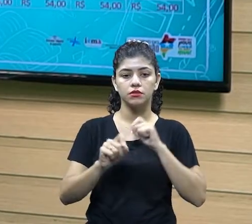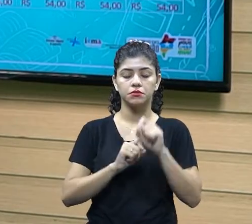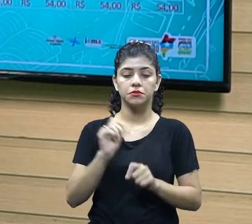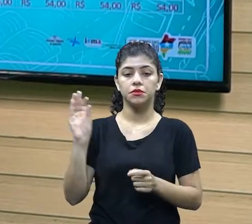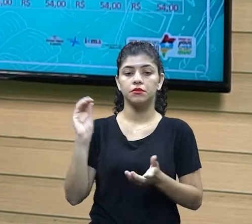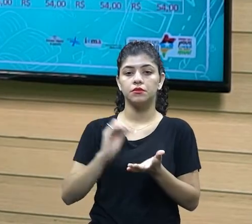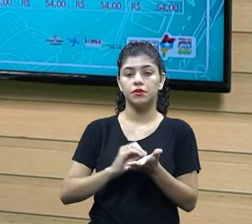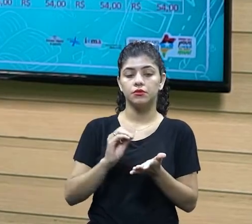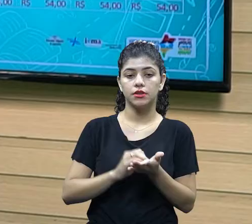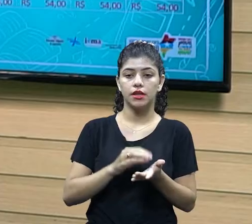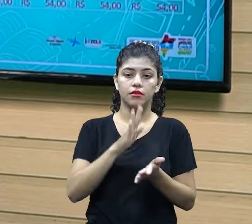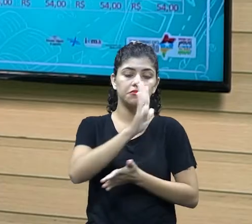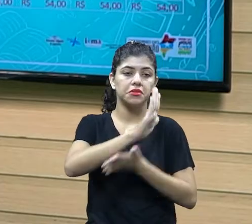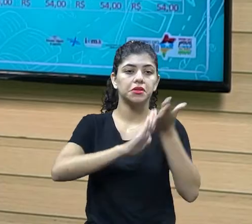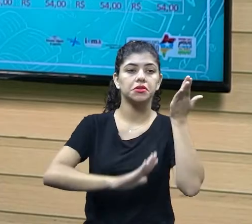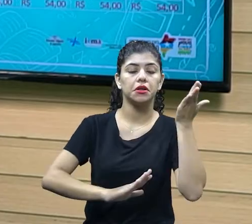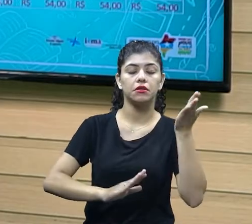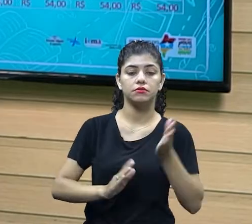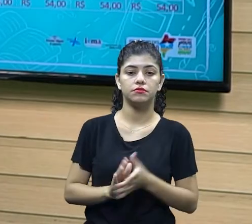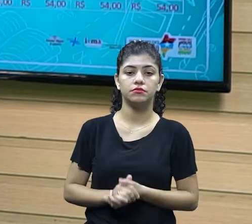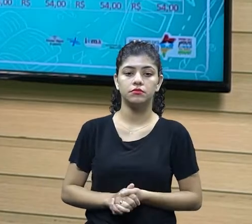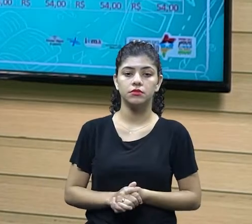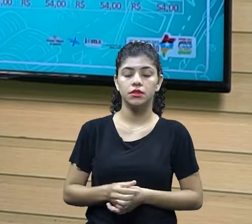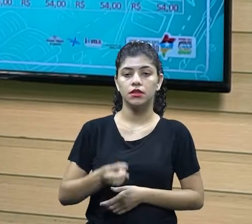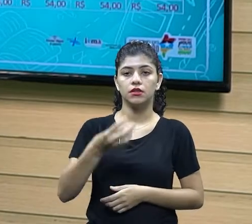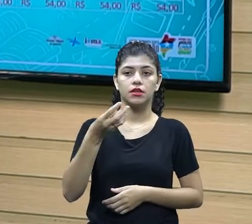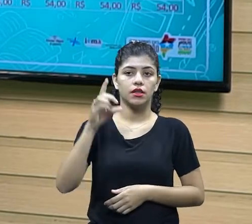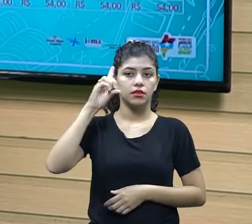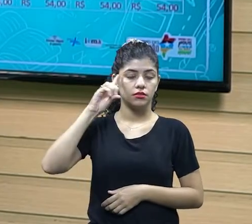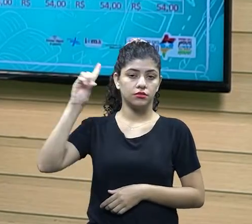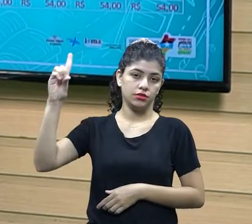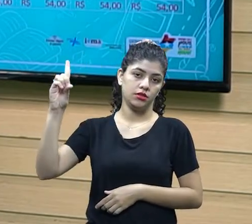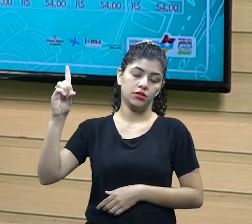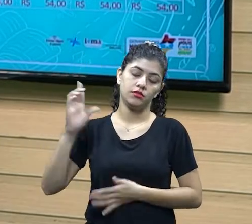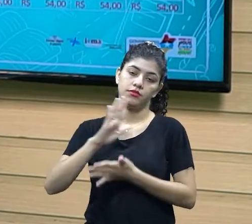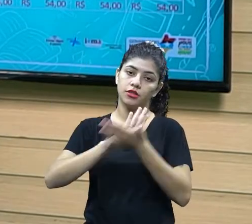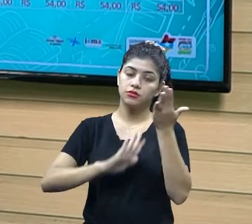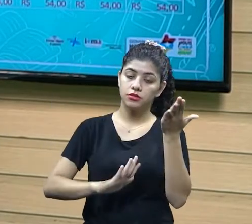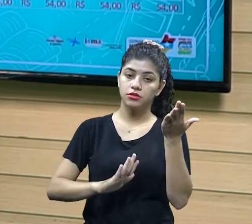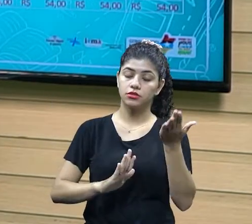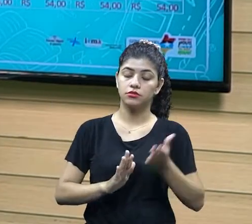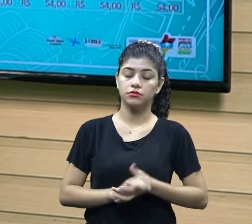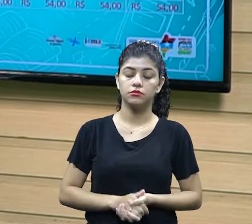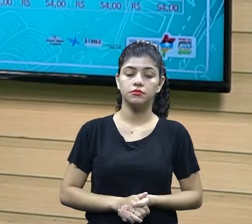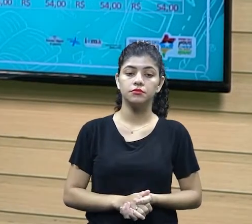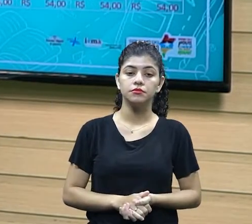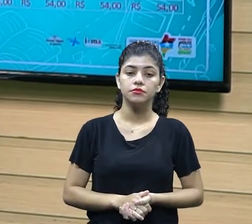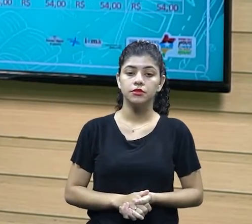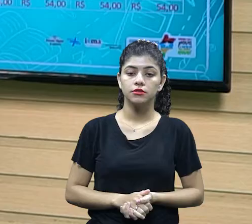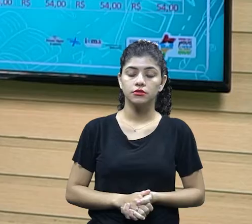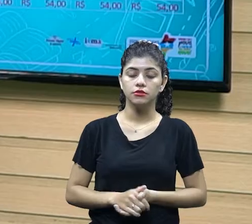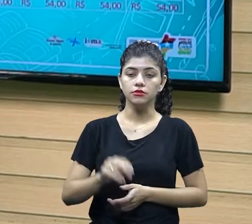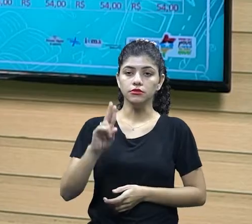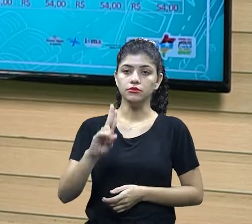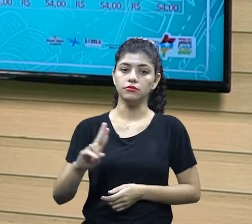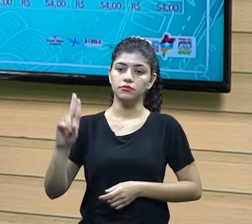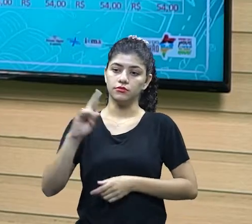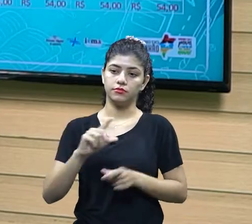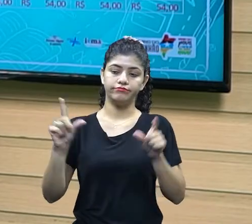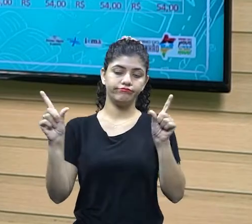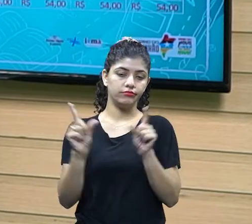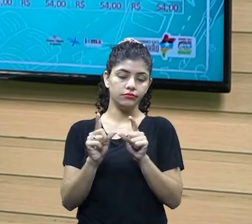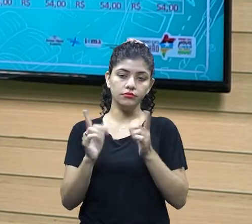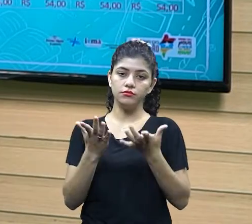Maria tivesse que viajar ou se ausentar 3 dias do seu negócio ou da sua casa, eram 3 dias que ela não ia